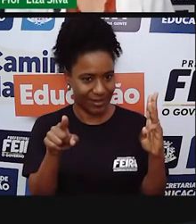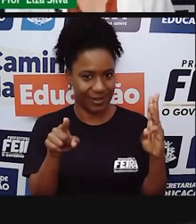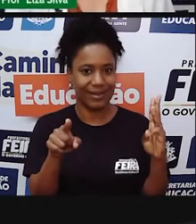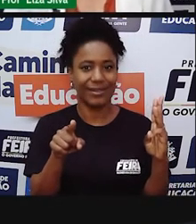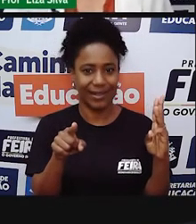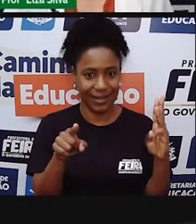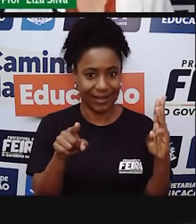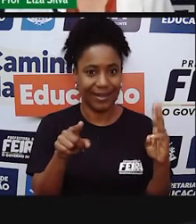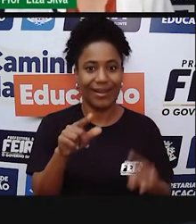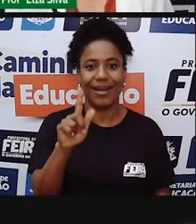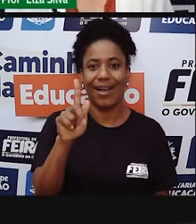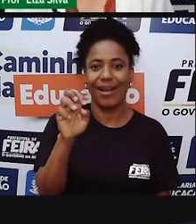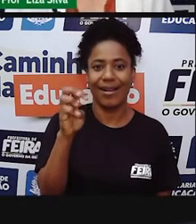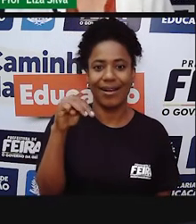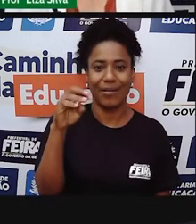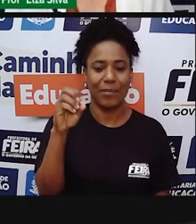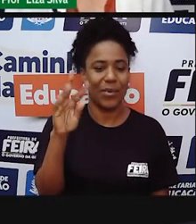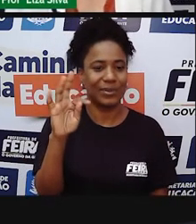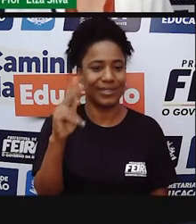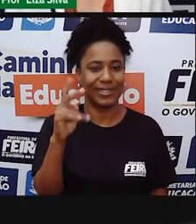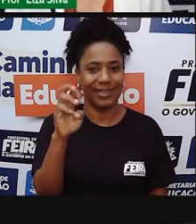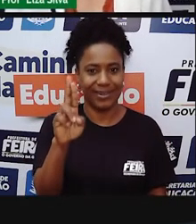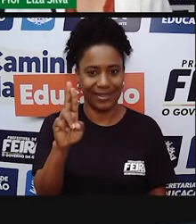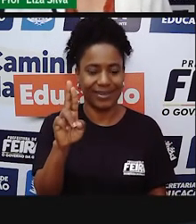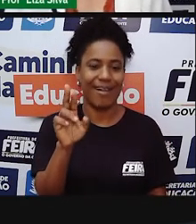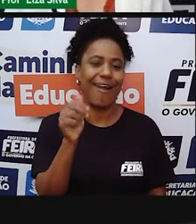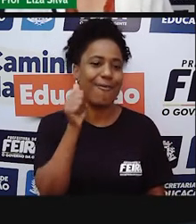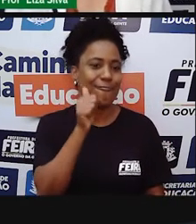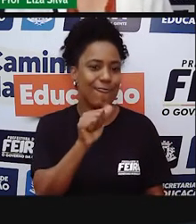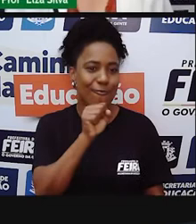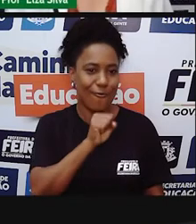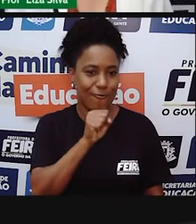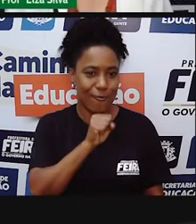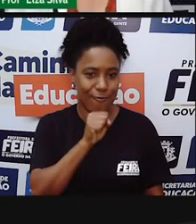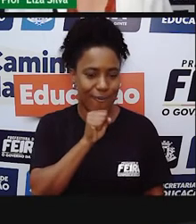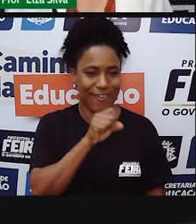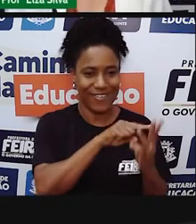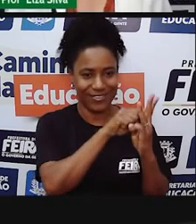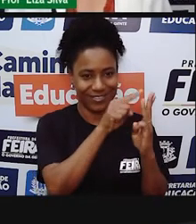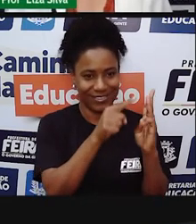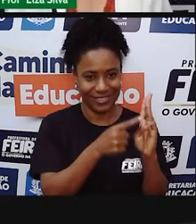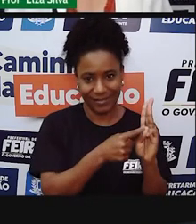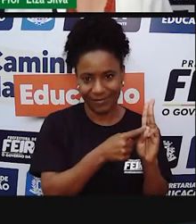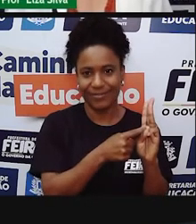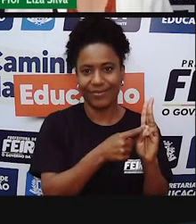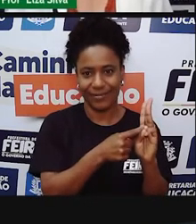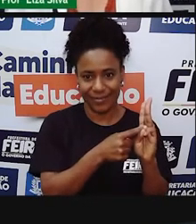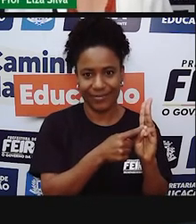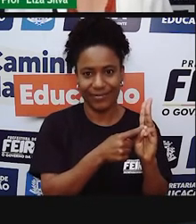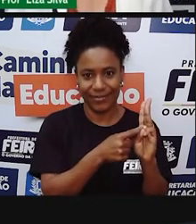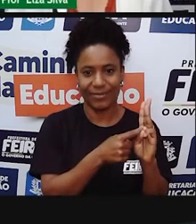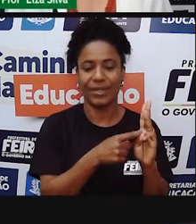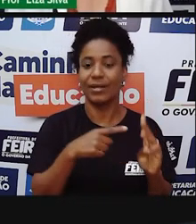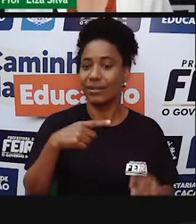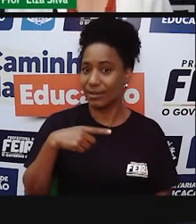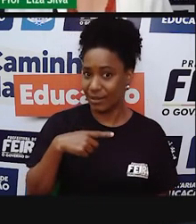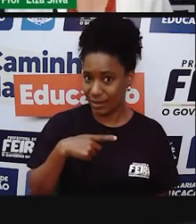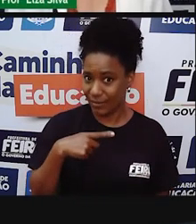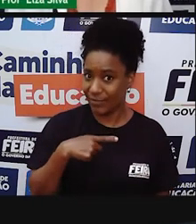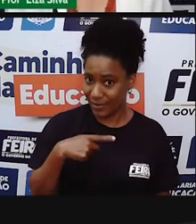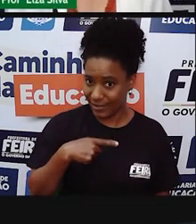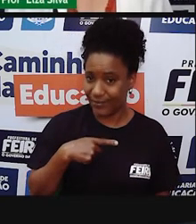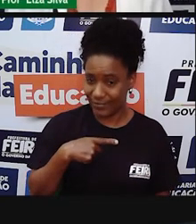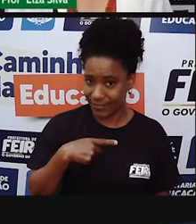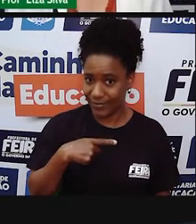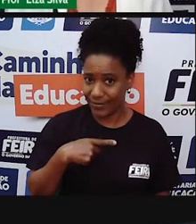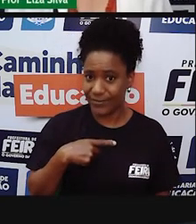grandmother. Grandmother é a avó. Eles tiveram um filho, né? Eles tiveram um child, uma criança, que agora já é um adulto,